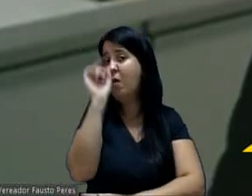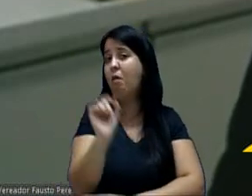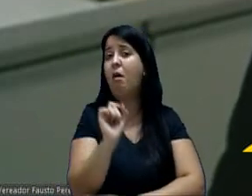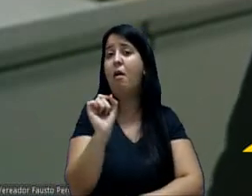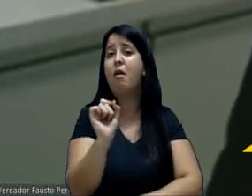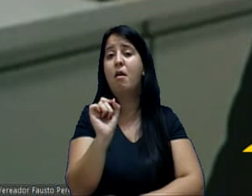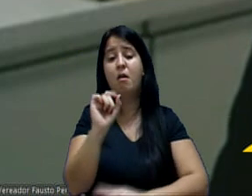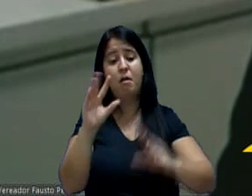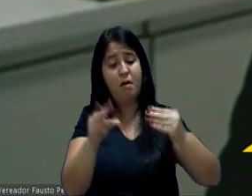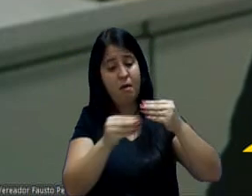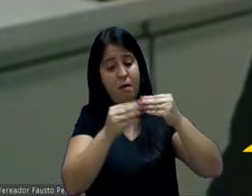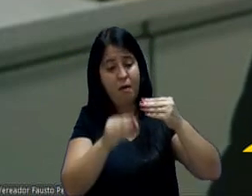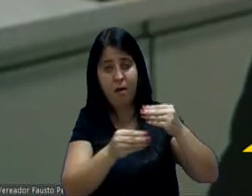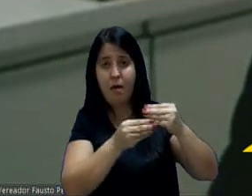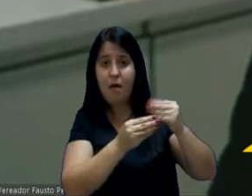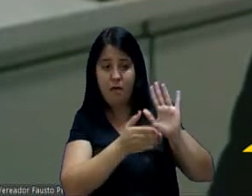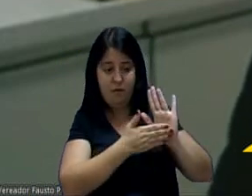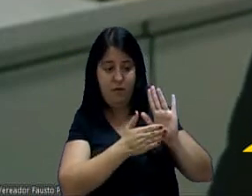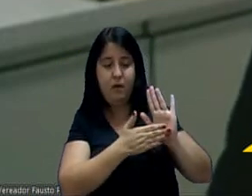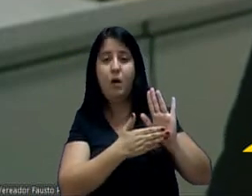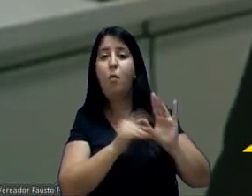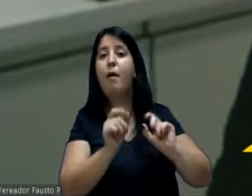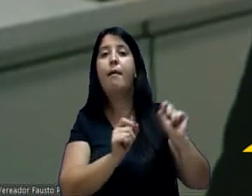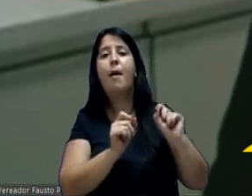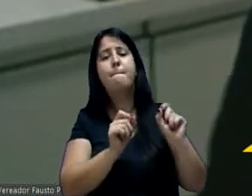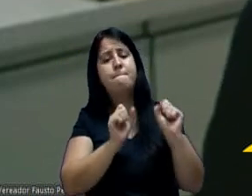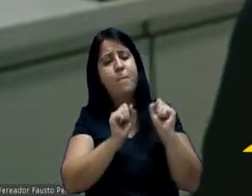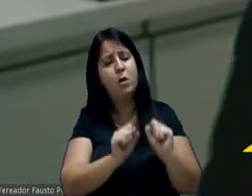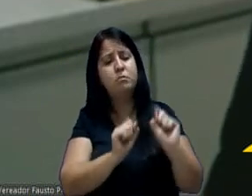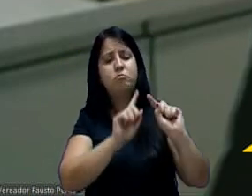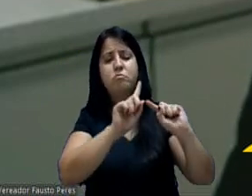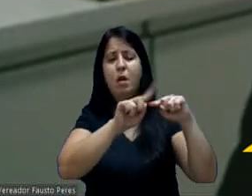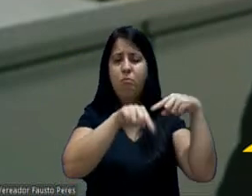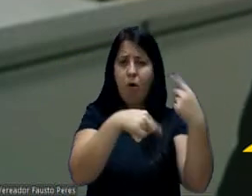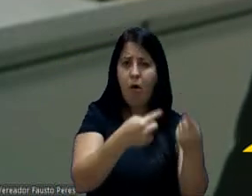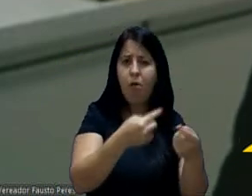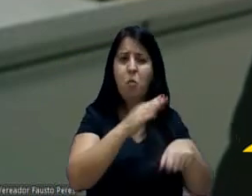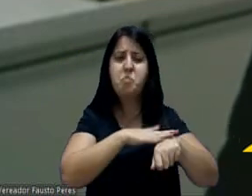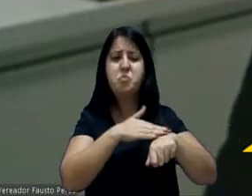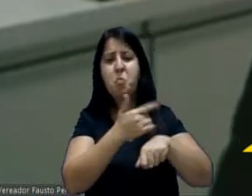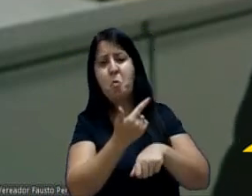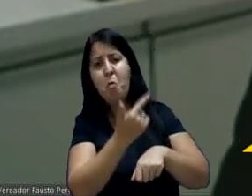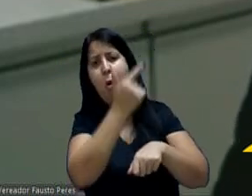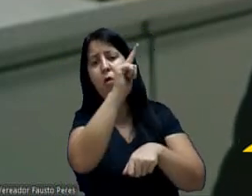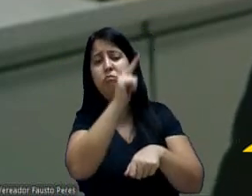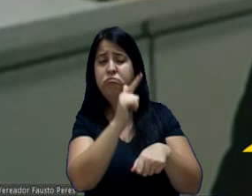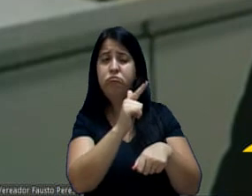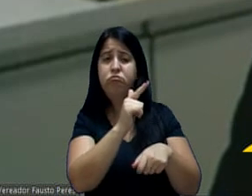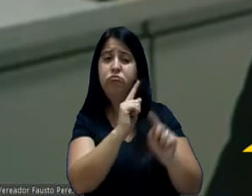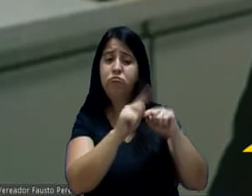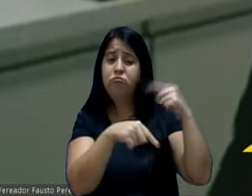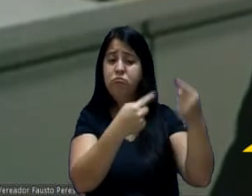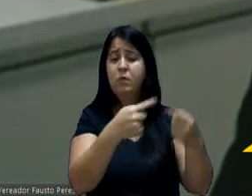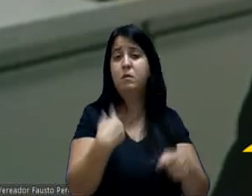essas emendas, elas podem vir no momento oportuno, né? Né, mais para frente, para a gente